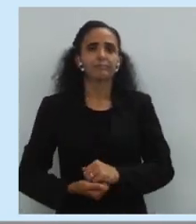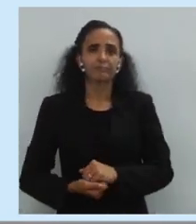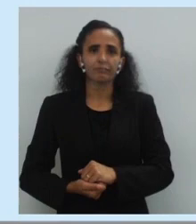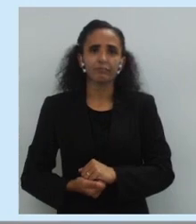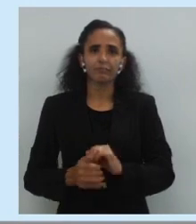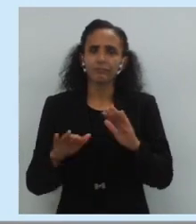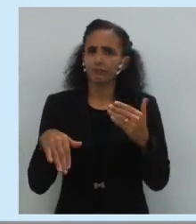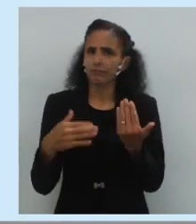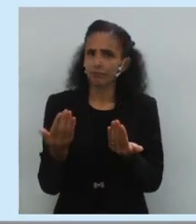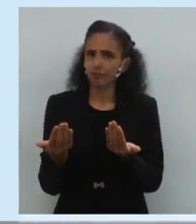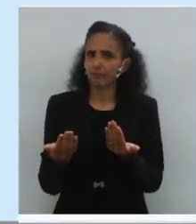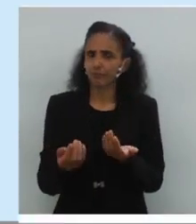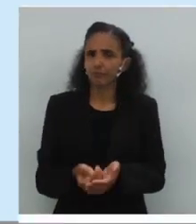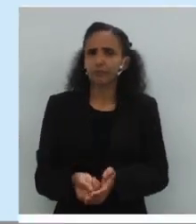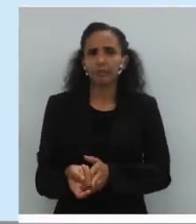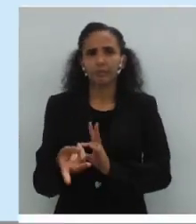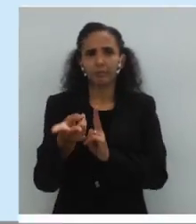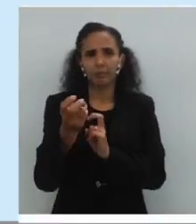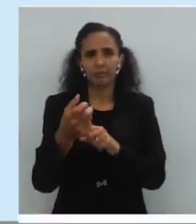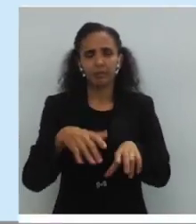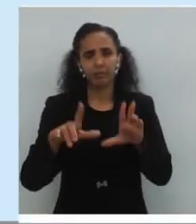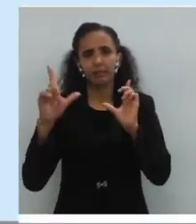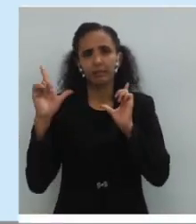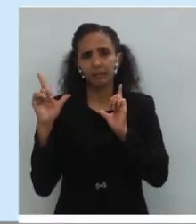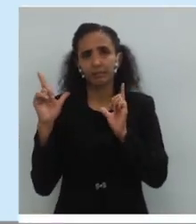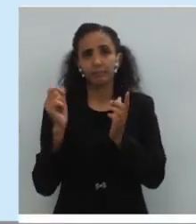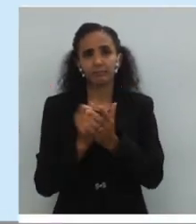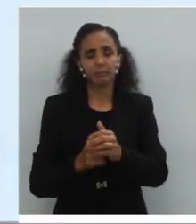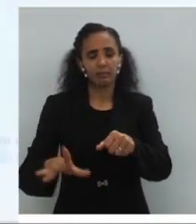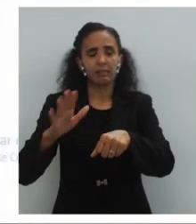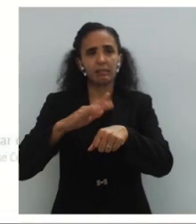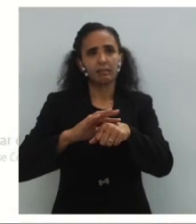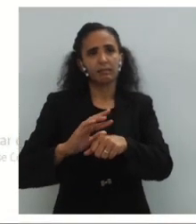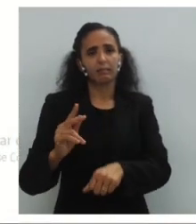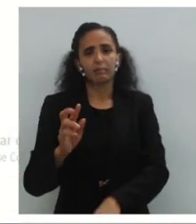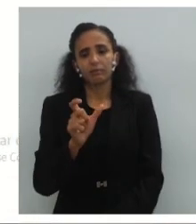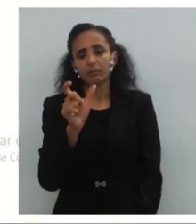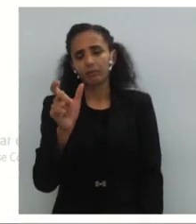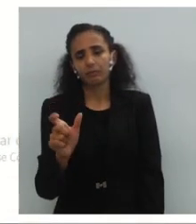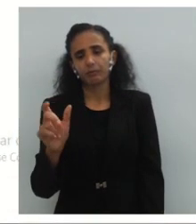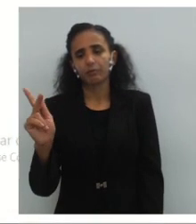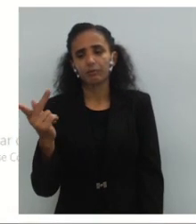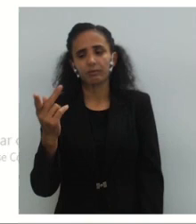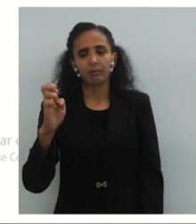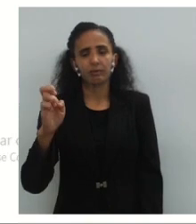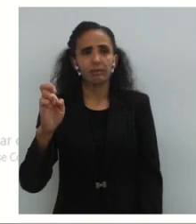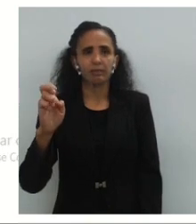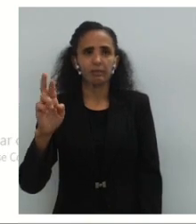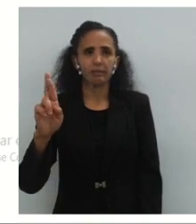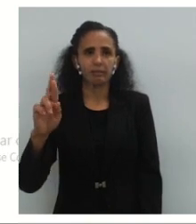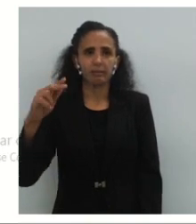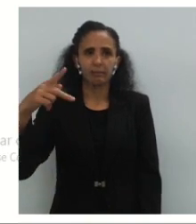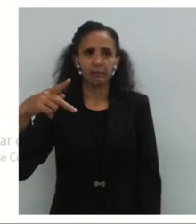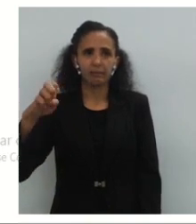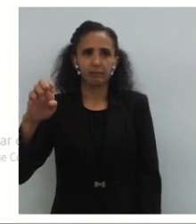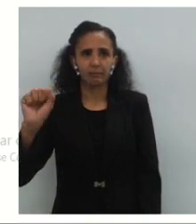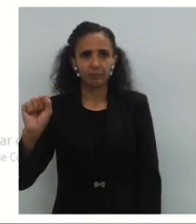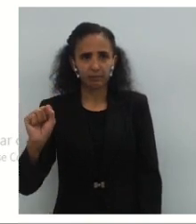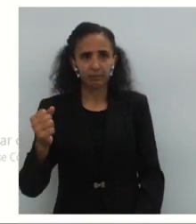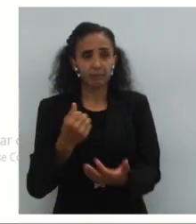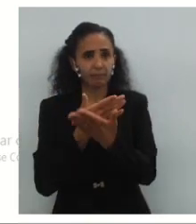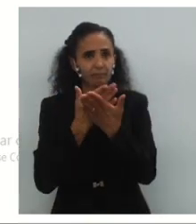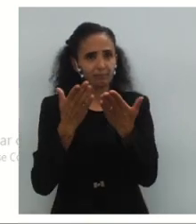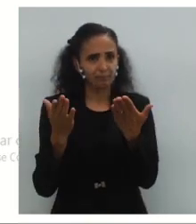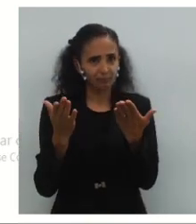alterações hormonais. Então, bora acompanhar aí na telinha quando se fala sobre herpes labial e